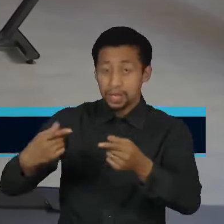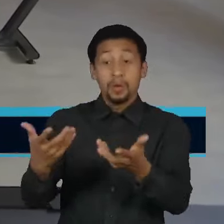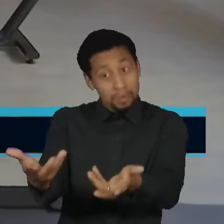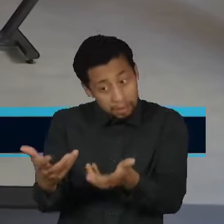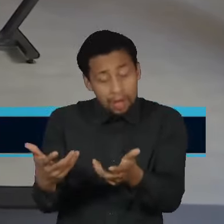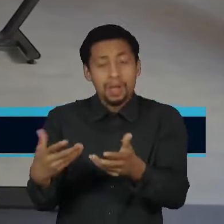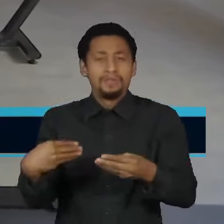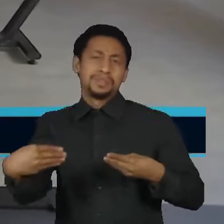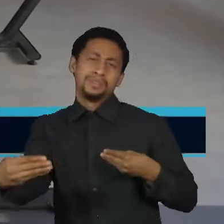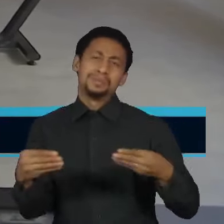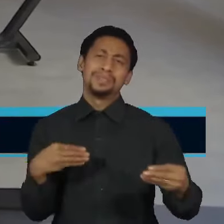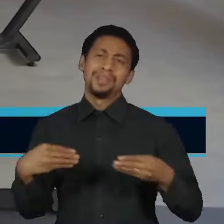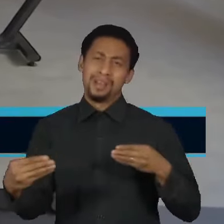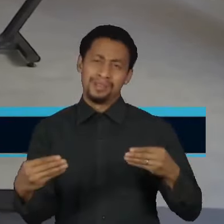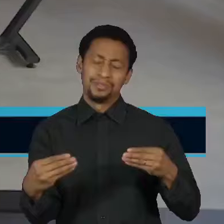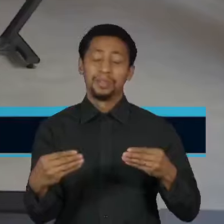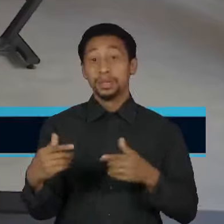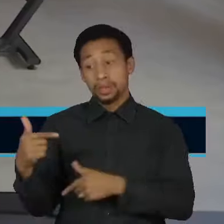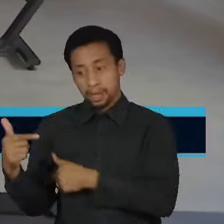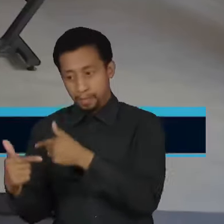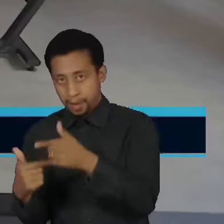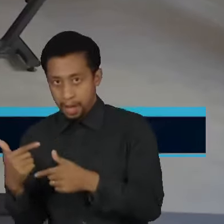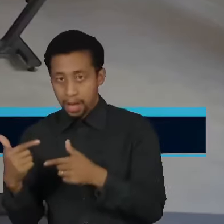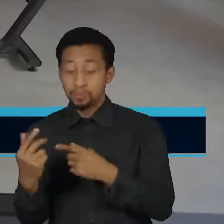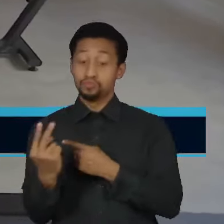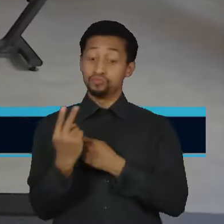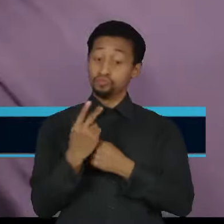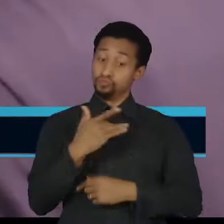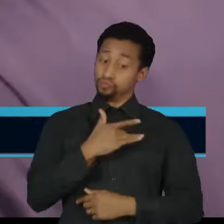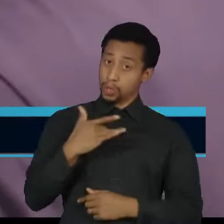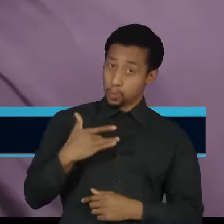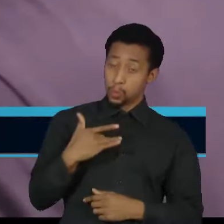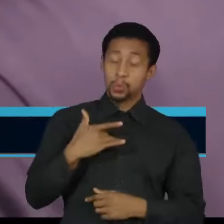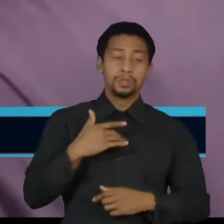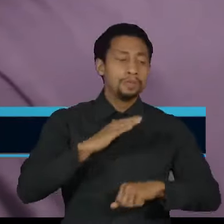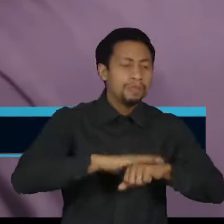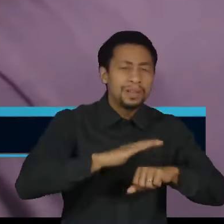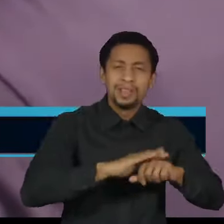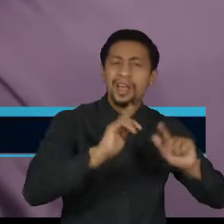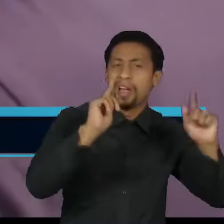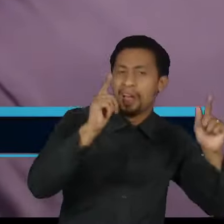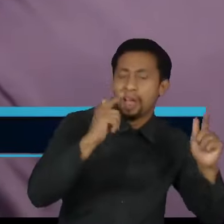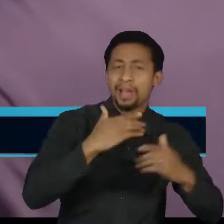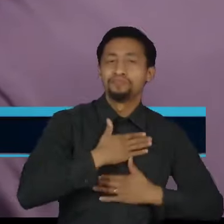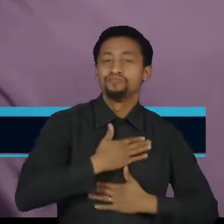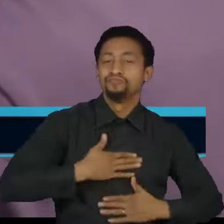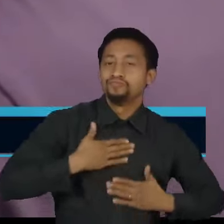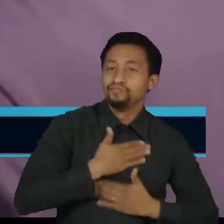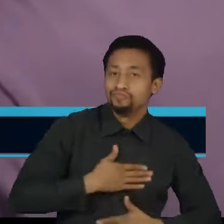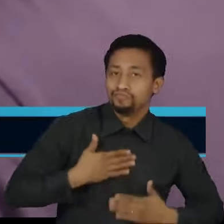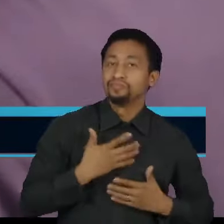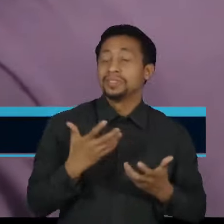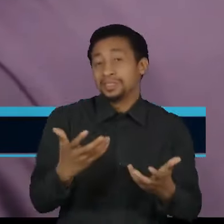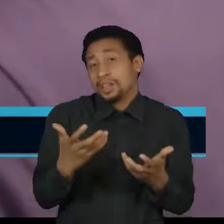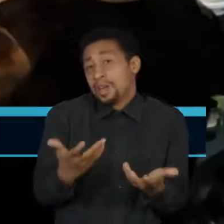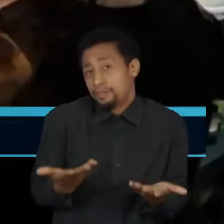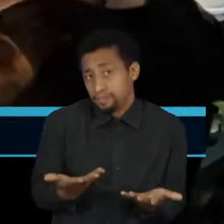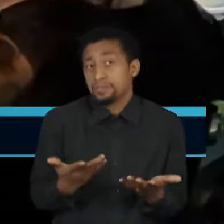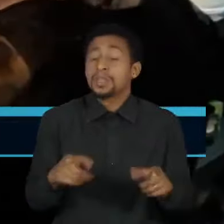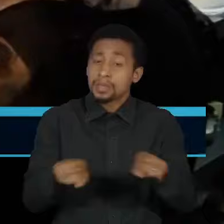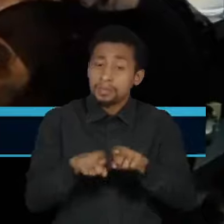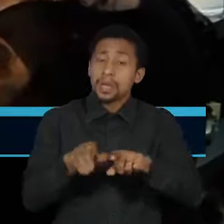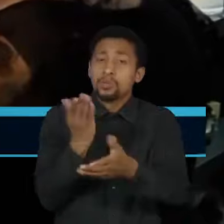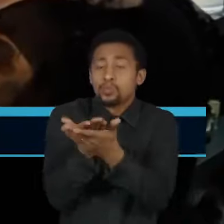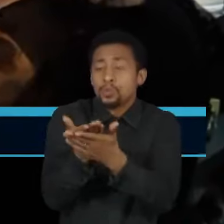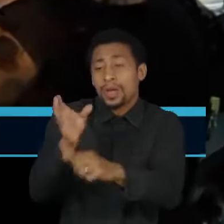tempo, para cuidar da saúde, fazer algo que goste e que agregue profissionalmente, como um curso. Ao mesmo tempo,